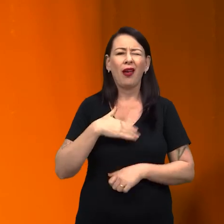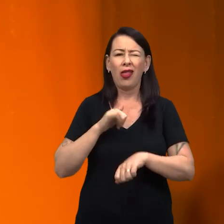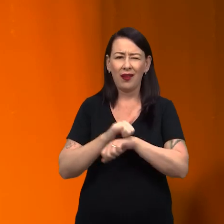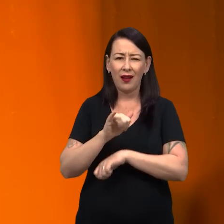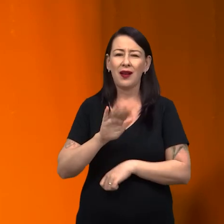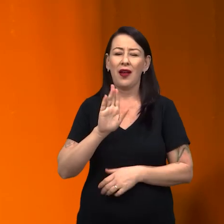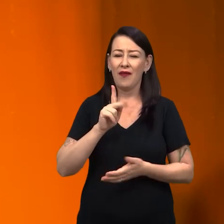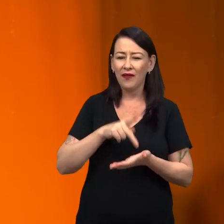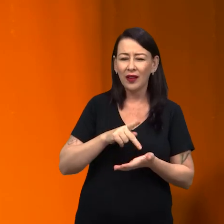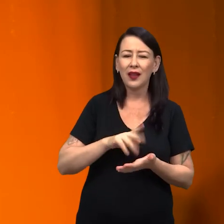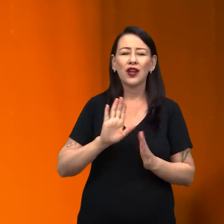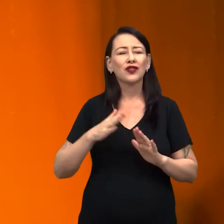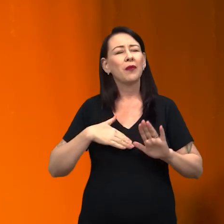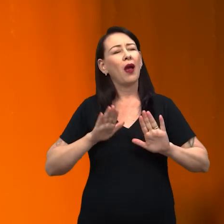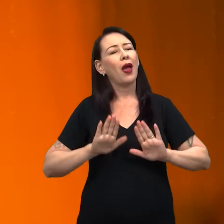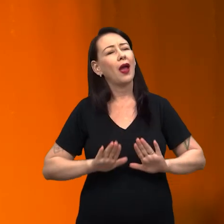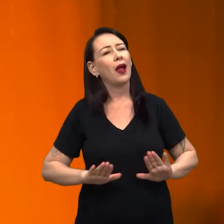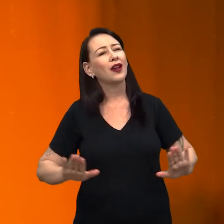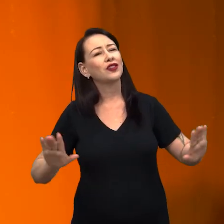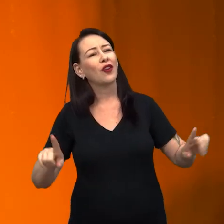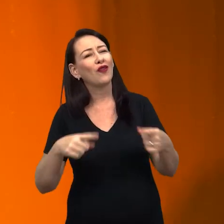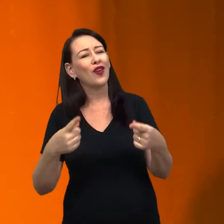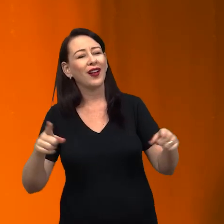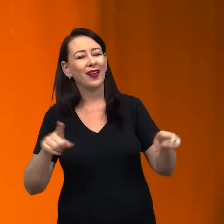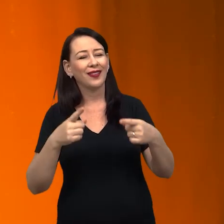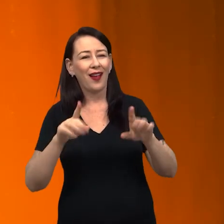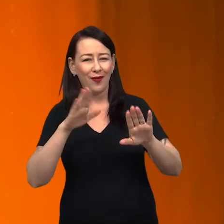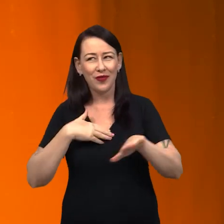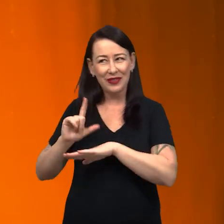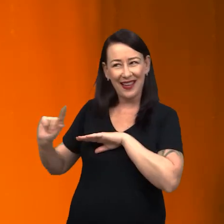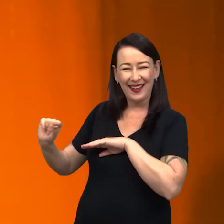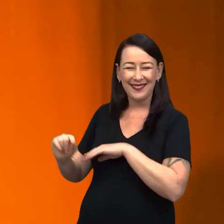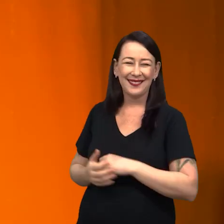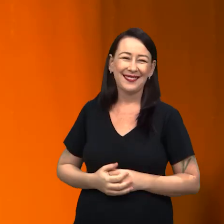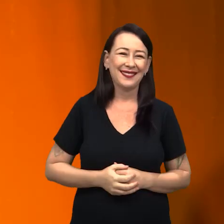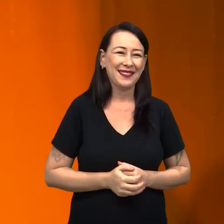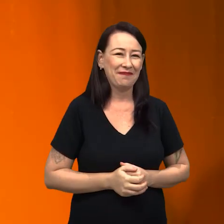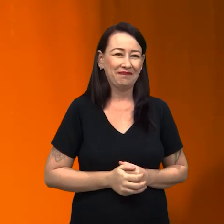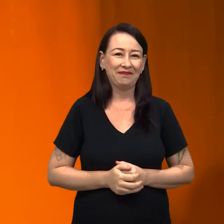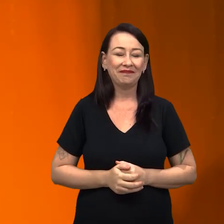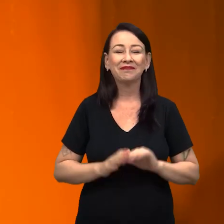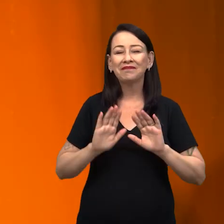descansarem, A gente está enganando aqui, mas é para vocês relaxarem. Nós vamos cantar acalanto e tudo mais. Foi para isso que eu vim. Mas